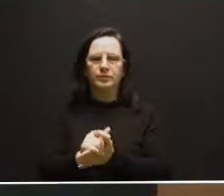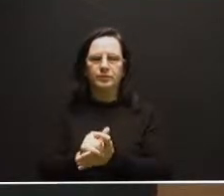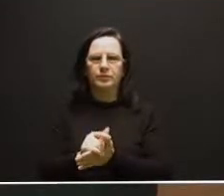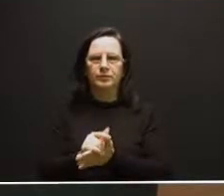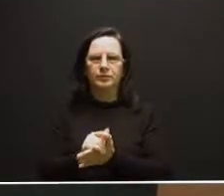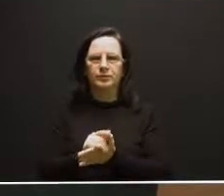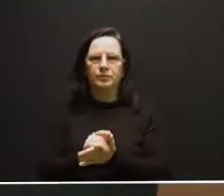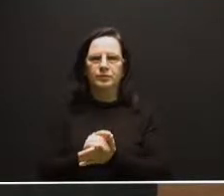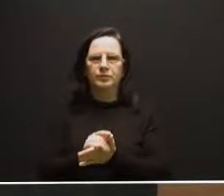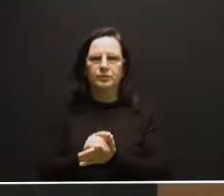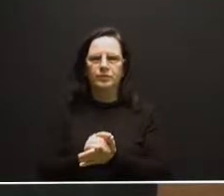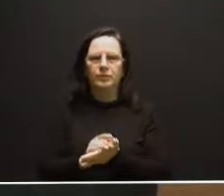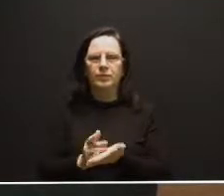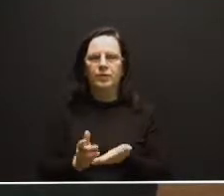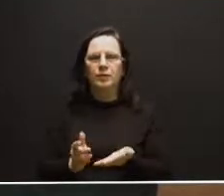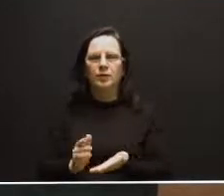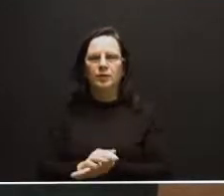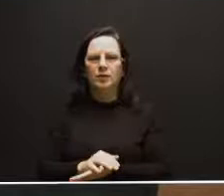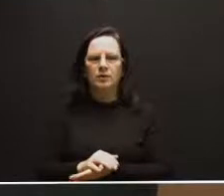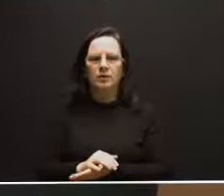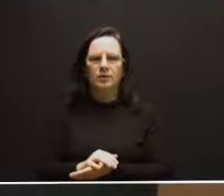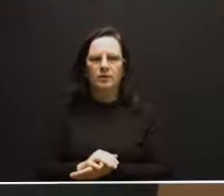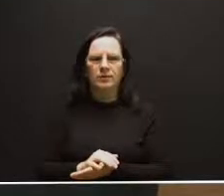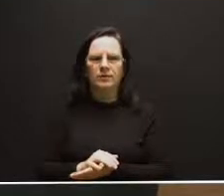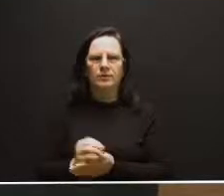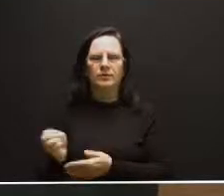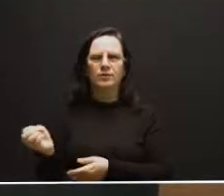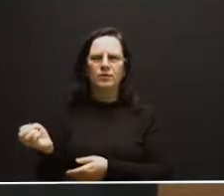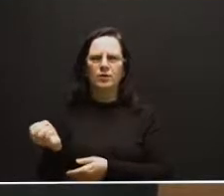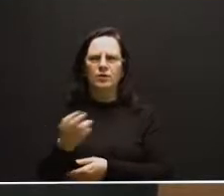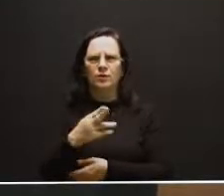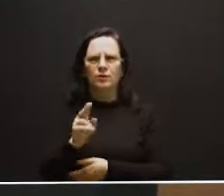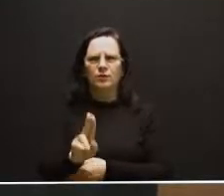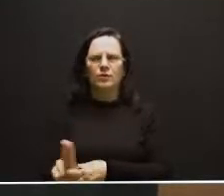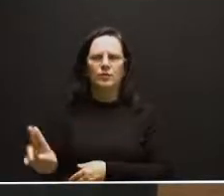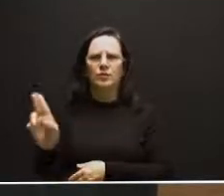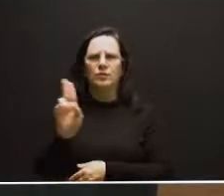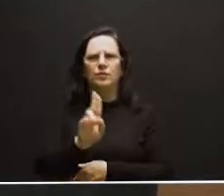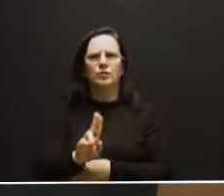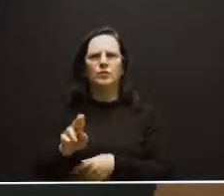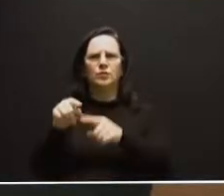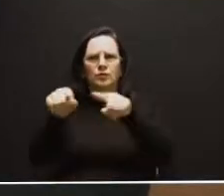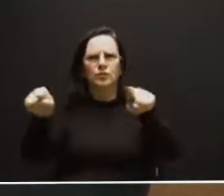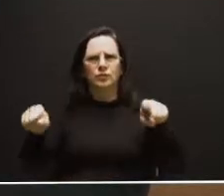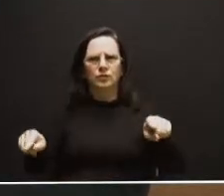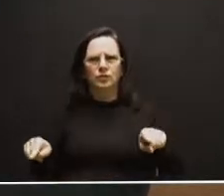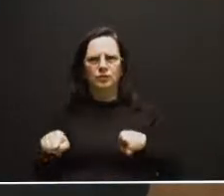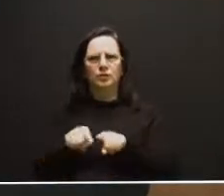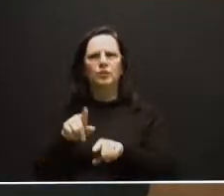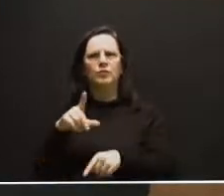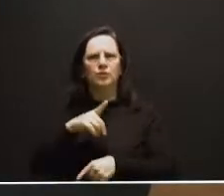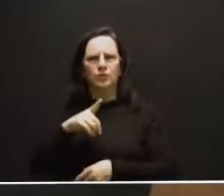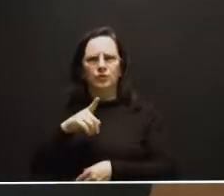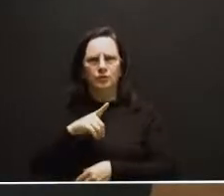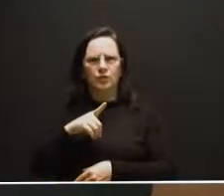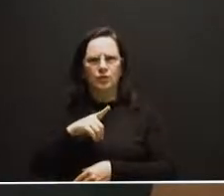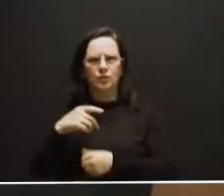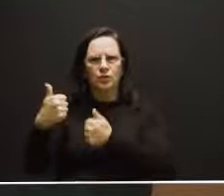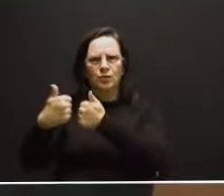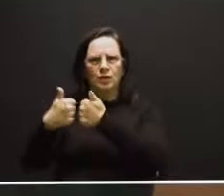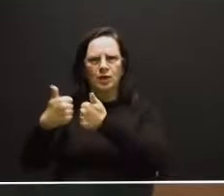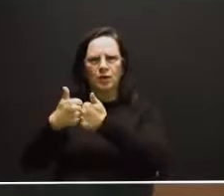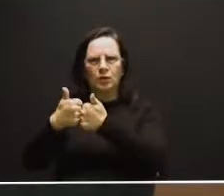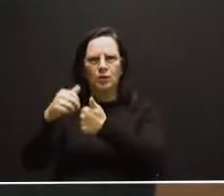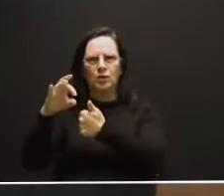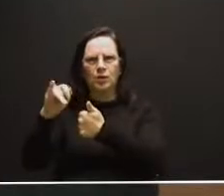cidade encaminhe-se dar nova utilização na área existente ao lado da estação